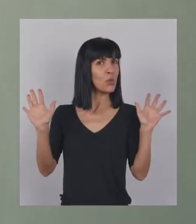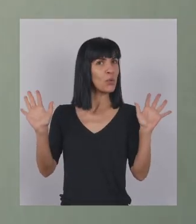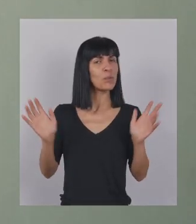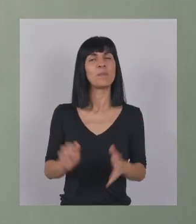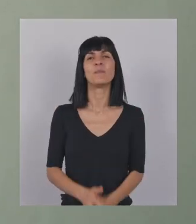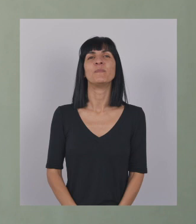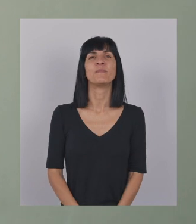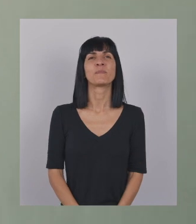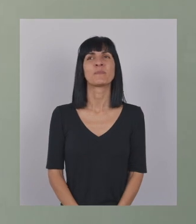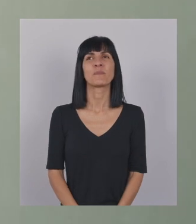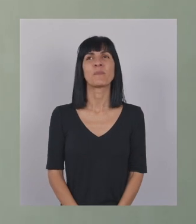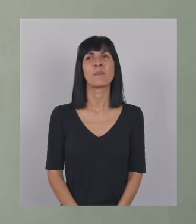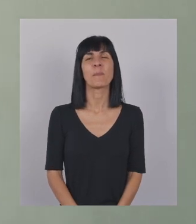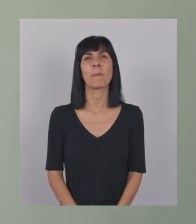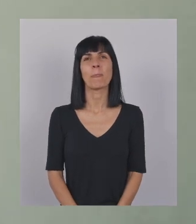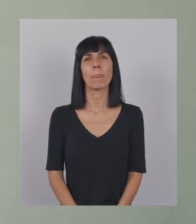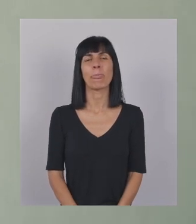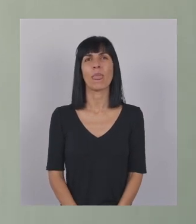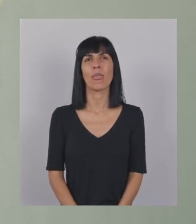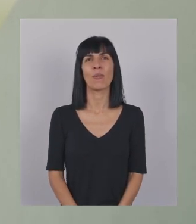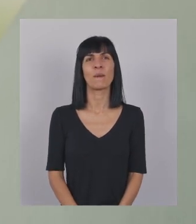o grupo Desportivo